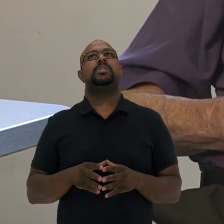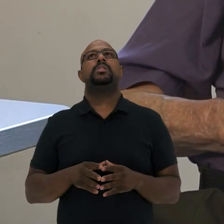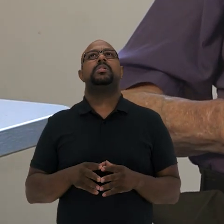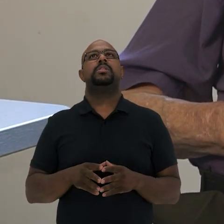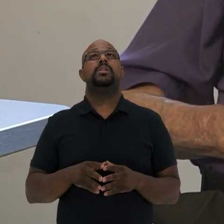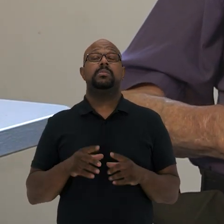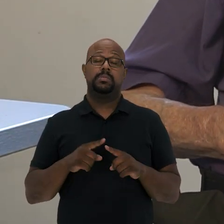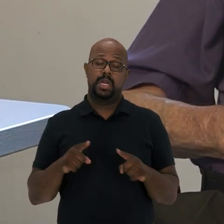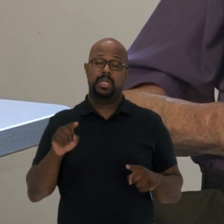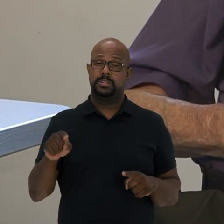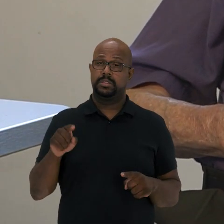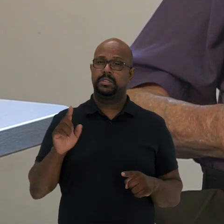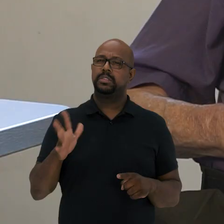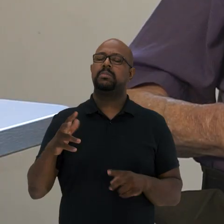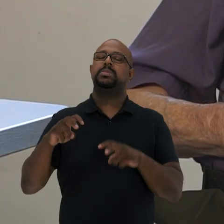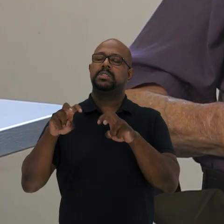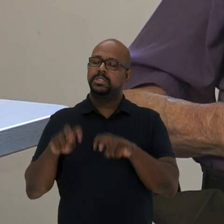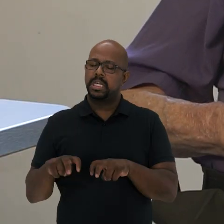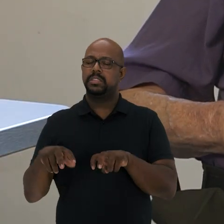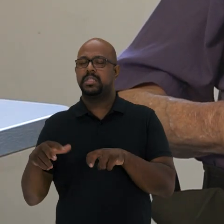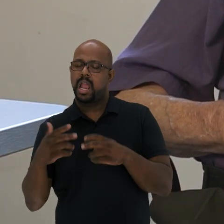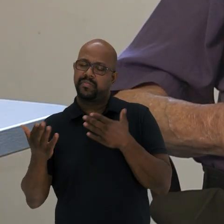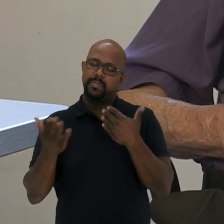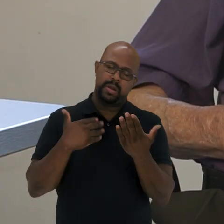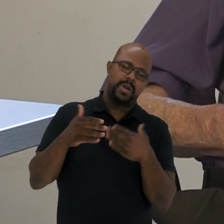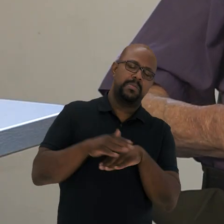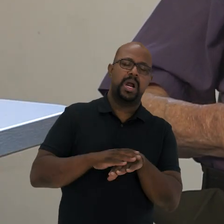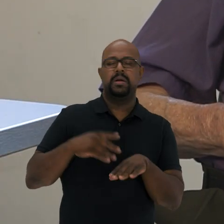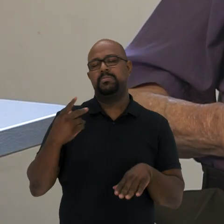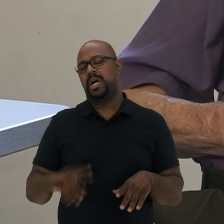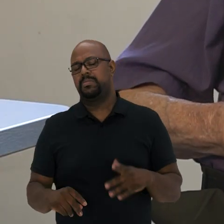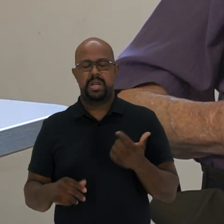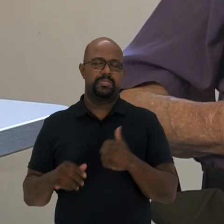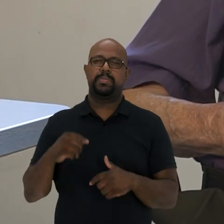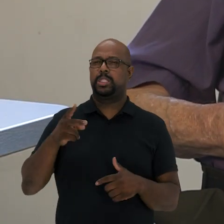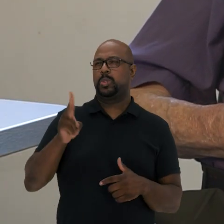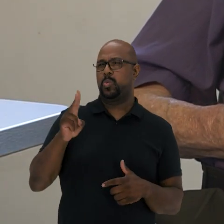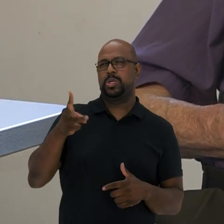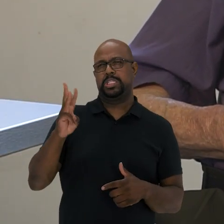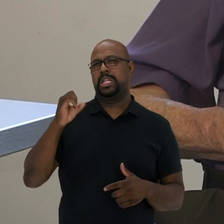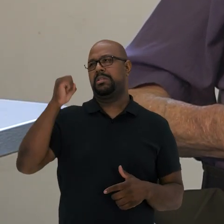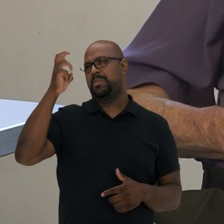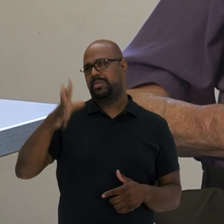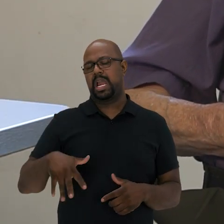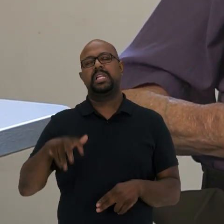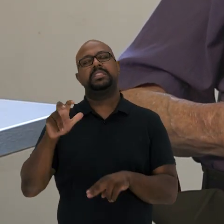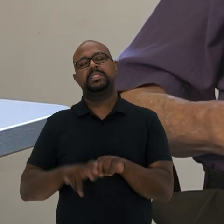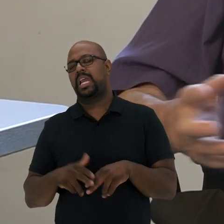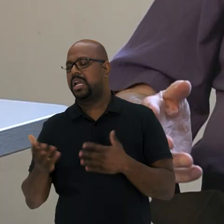Pedro. Você sentava ali e acampava e você ia às vezes 2, 3 horas da madrugada,